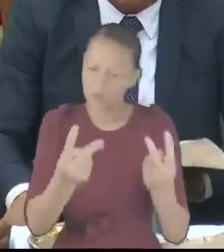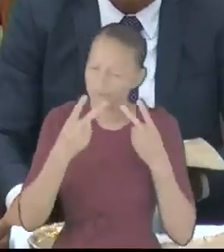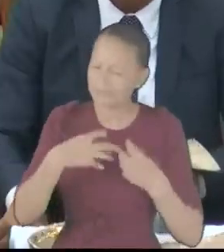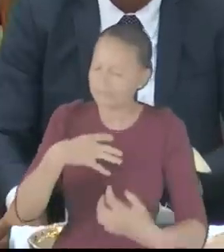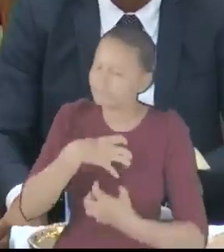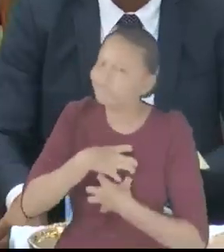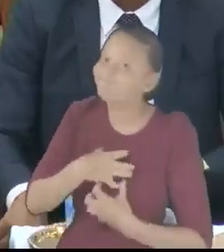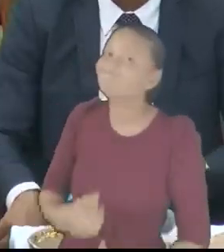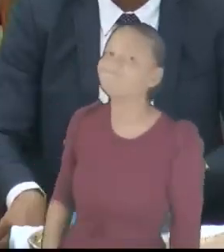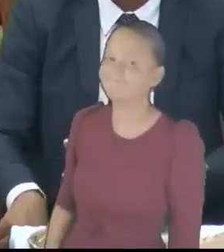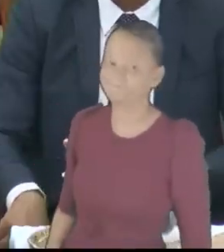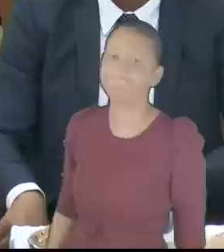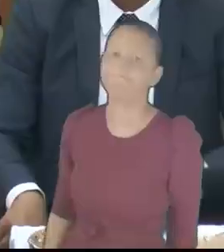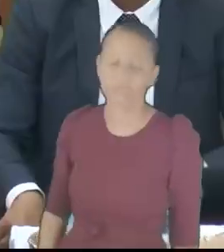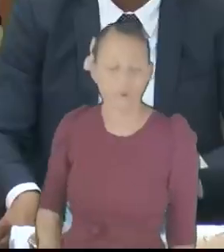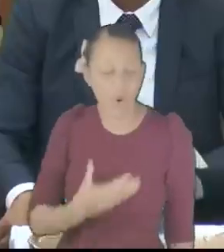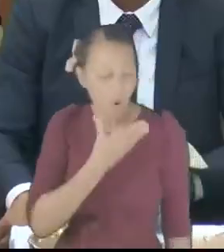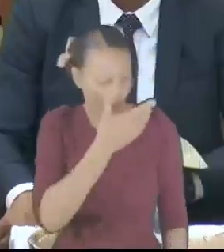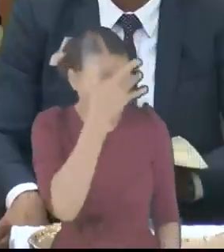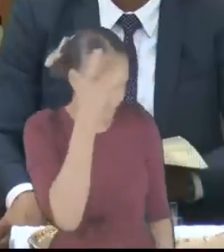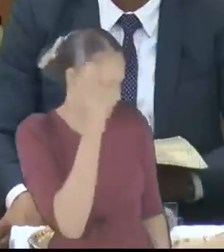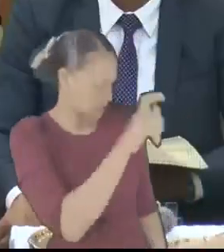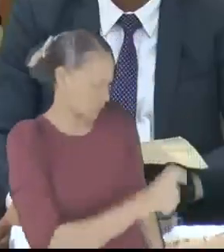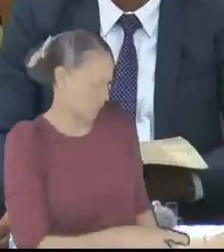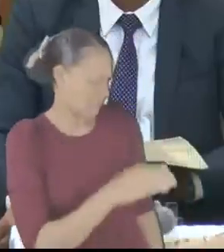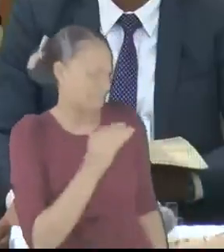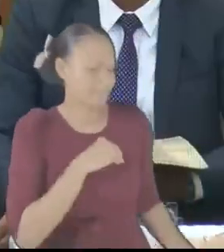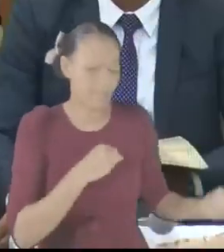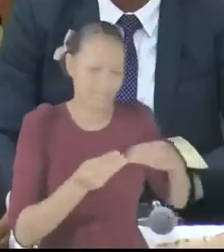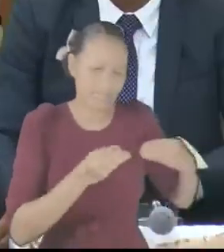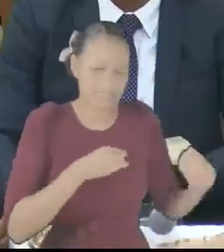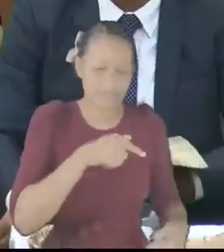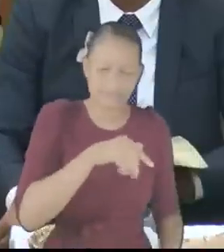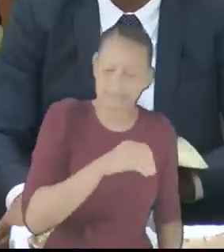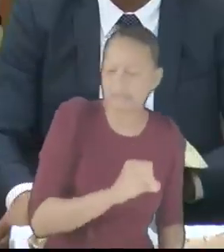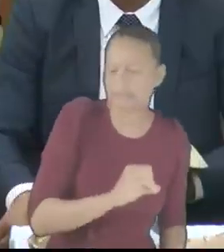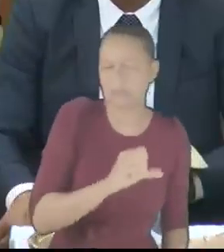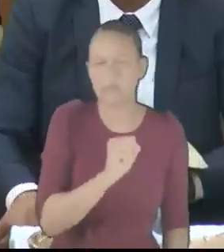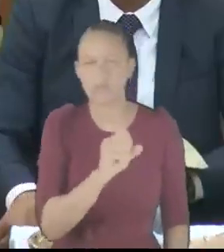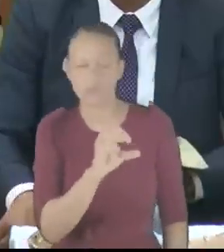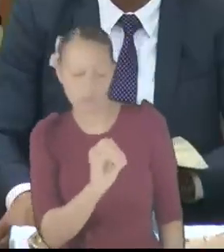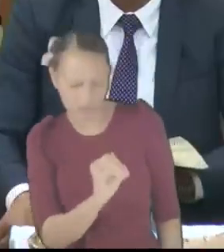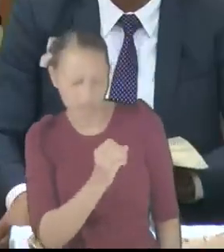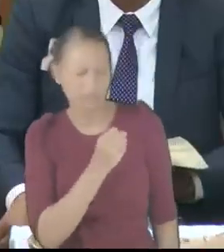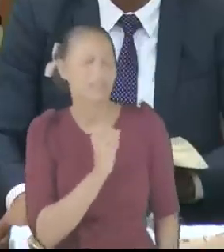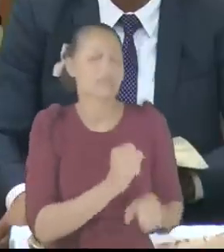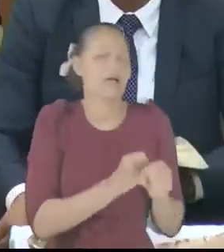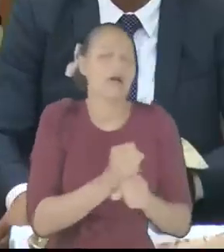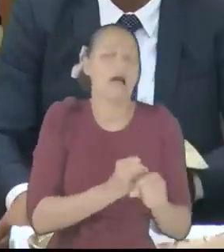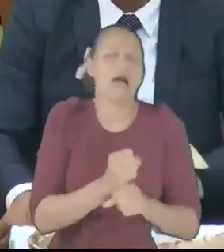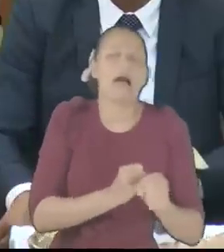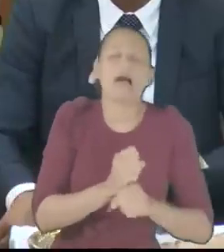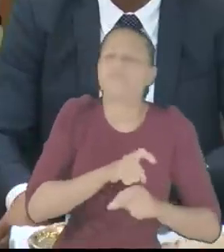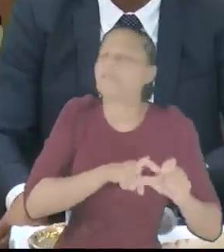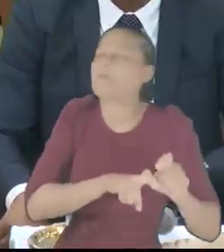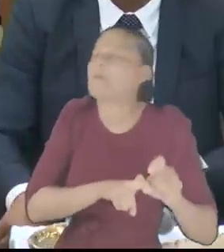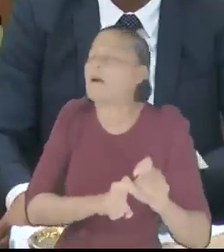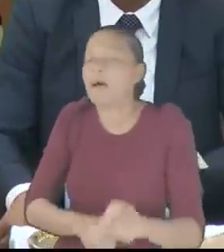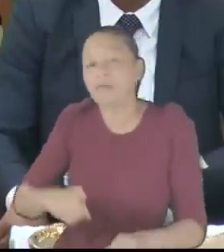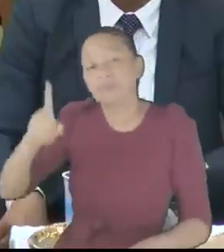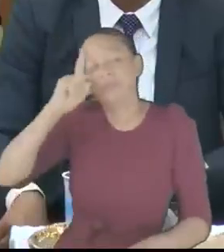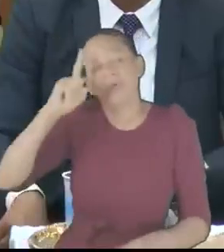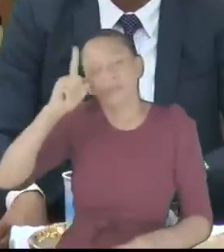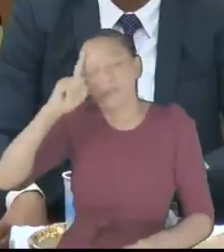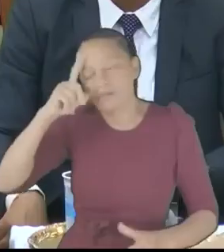tragédia. Um pecador com 70 anos, com 80 anos de dívida. Glória a Deus. Todo